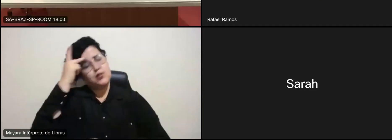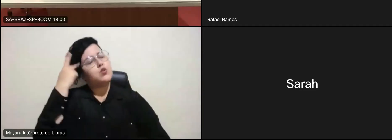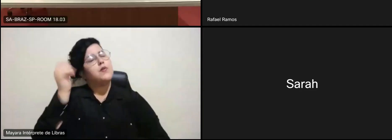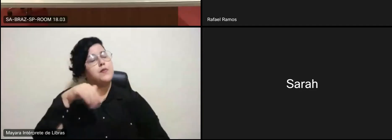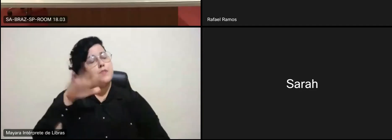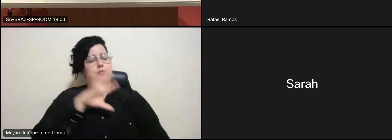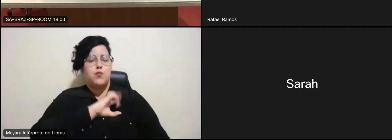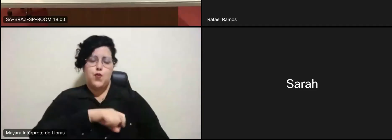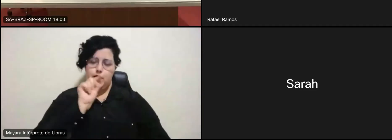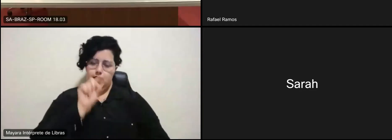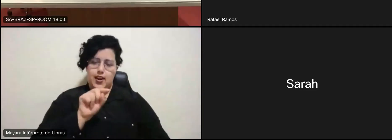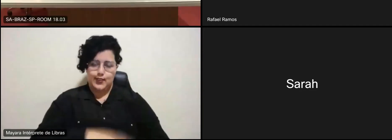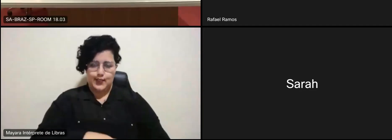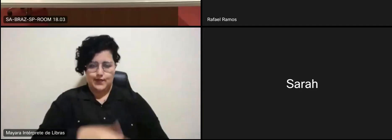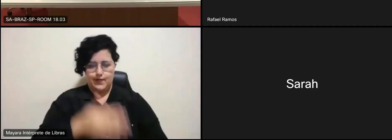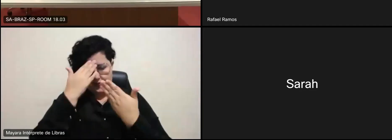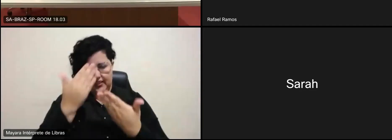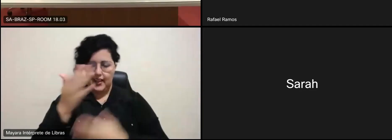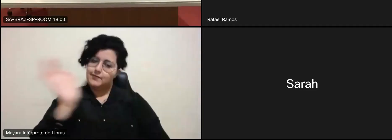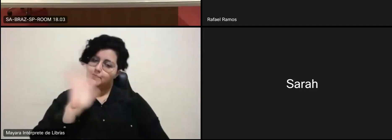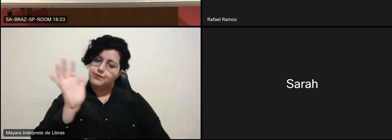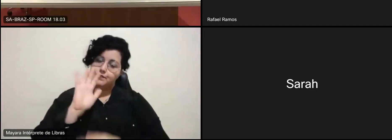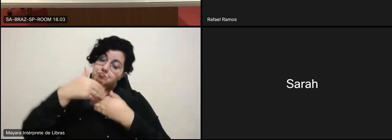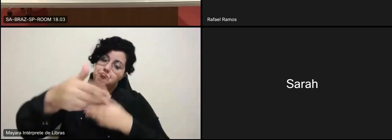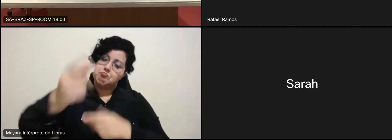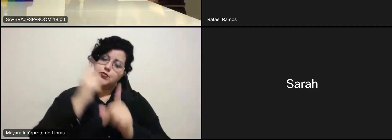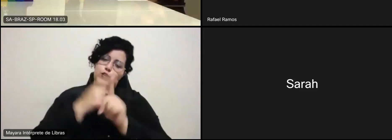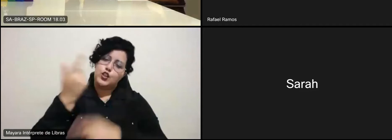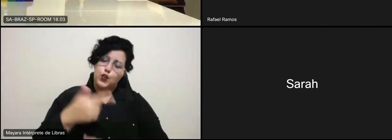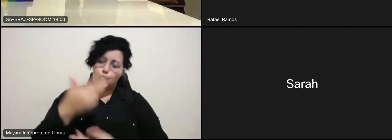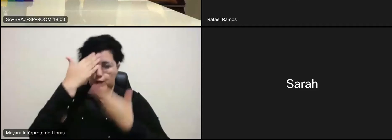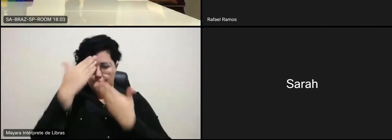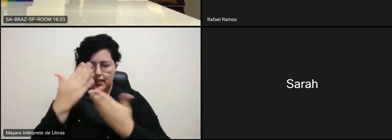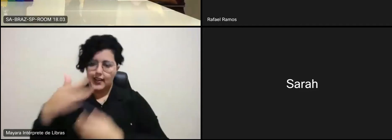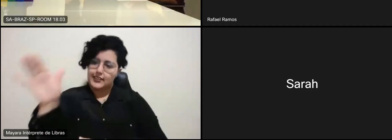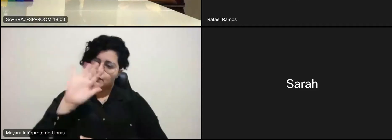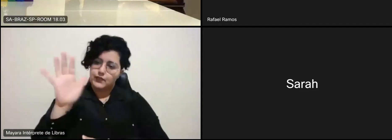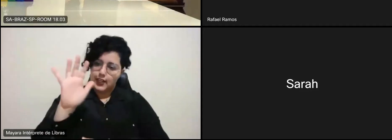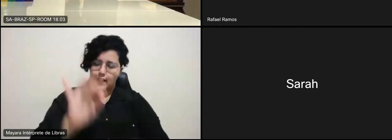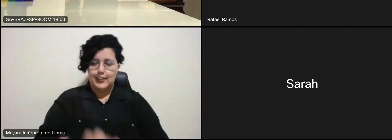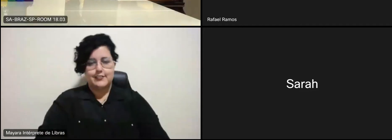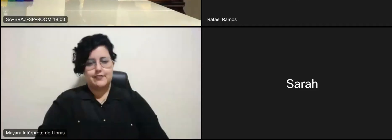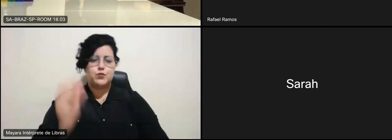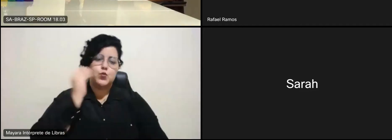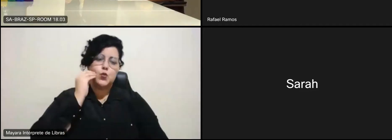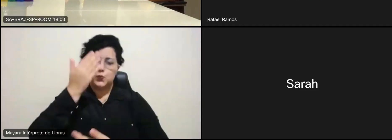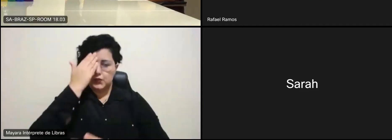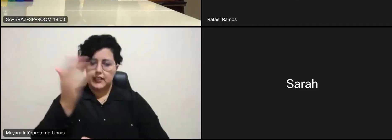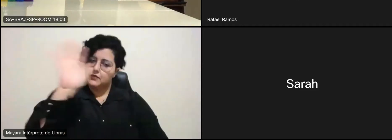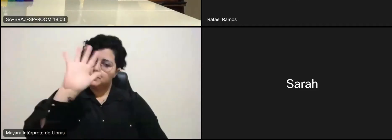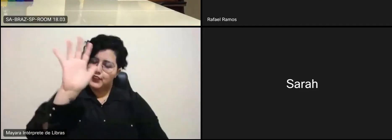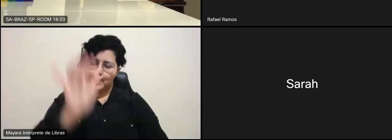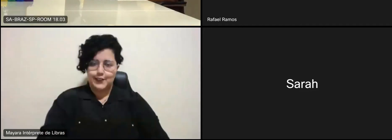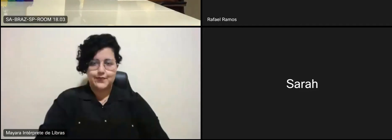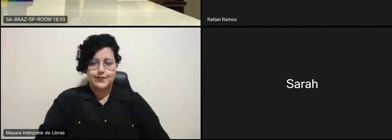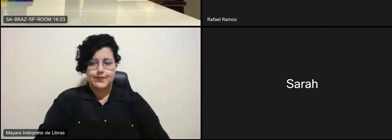Muito obrigado e até o próximo painel, Obrigado, gente. gente. Tchau, tchau. Obrigado. Beijo. Beijo.